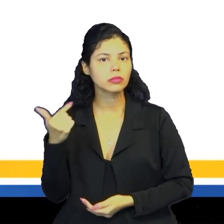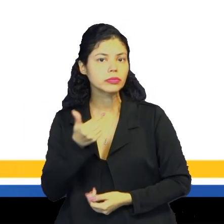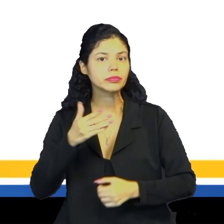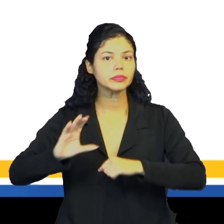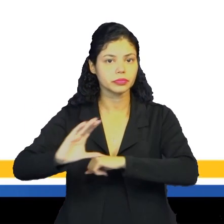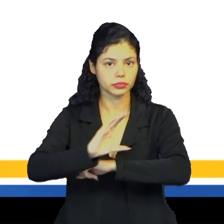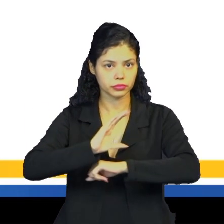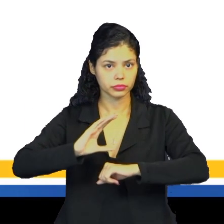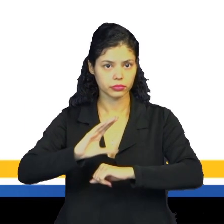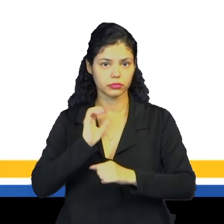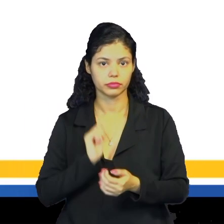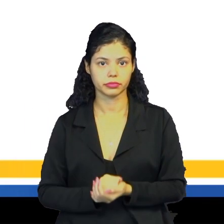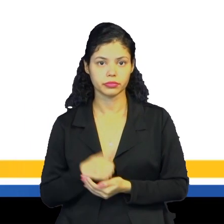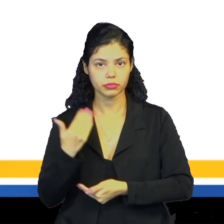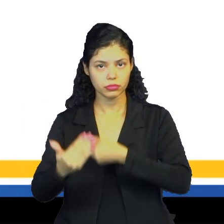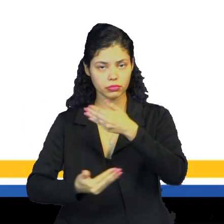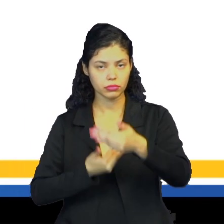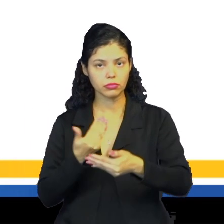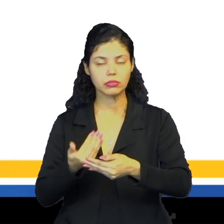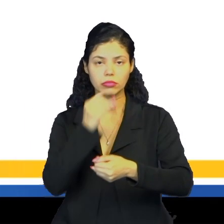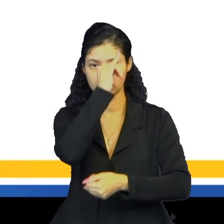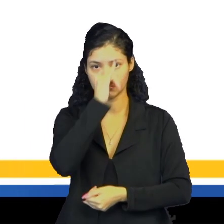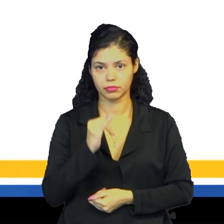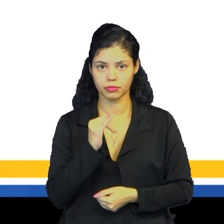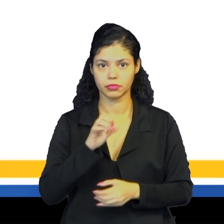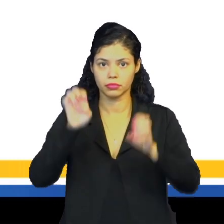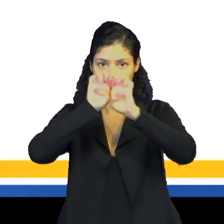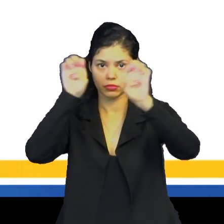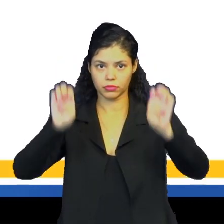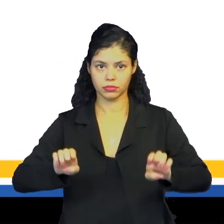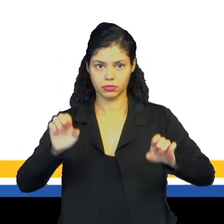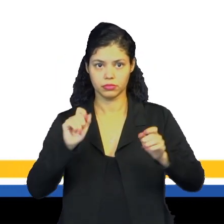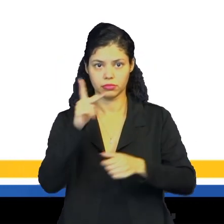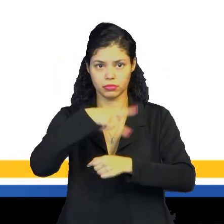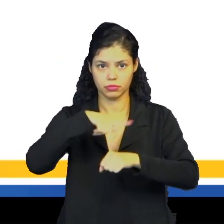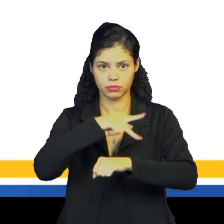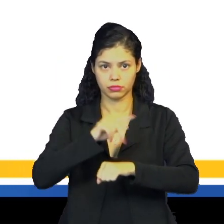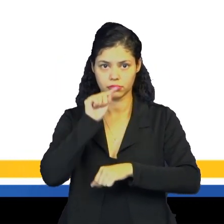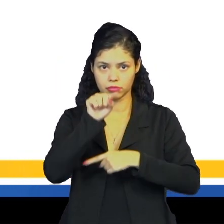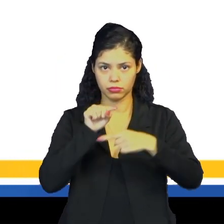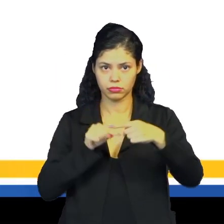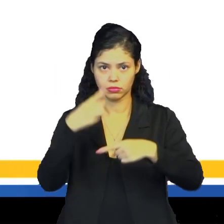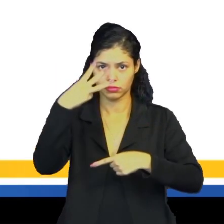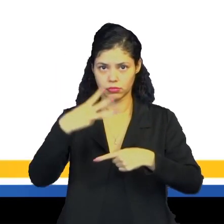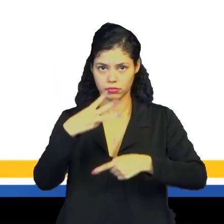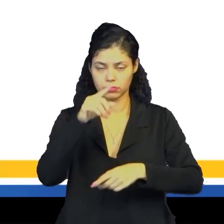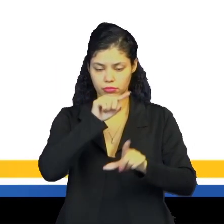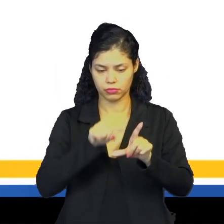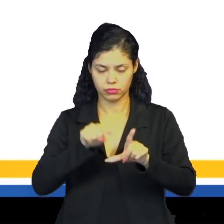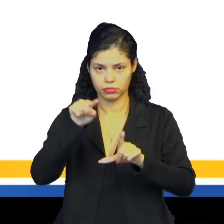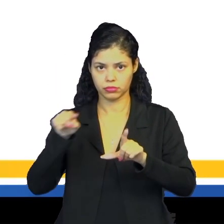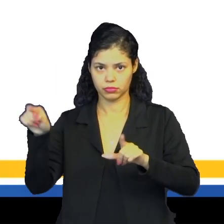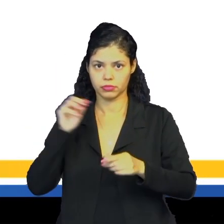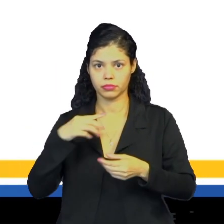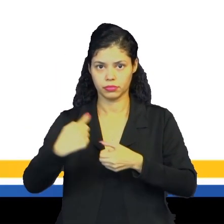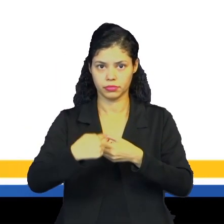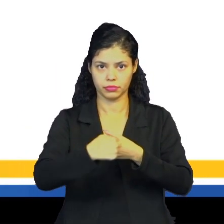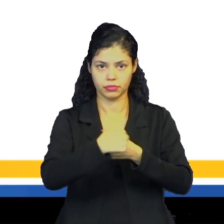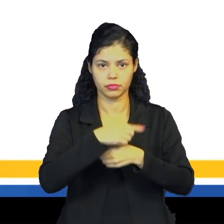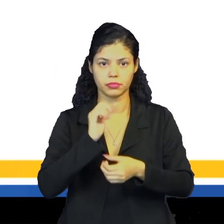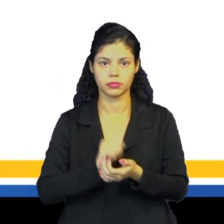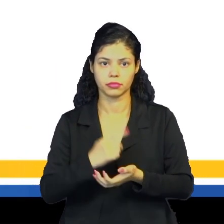Segundo a Constituição, que vigorou durante o Império, a estrutura política do país estava dividida em 3 níveis: